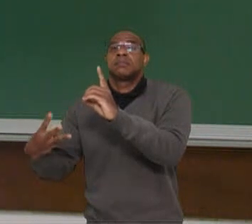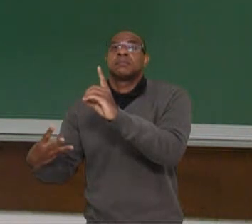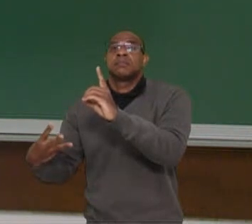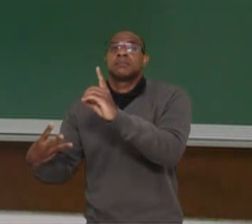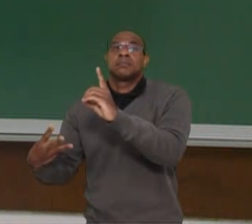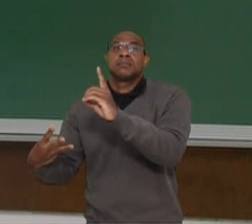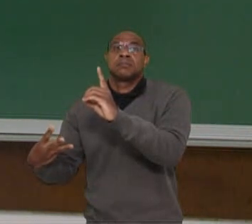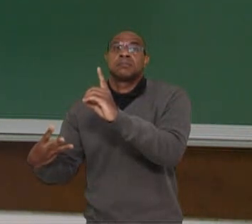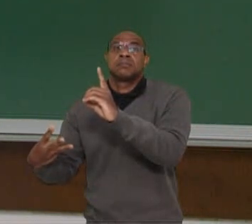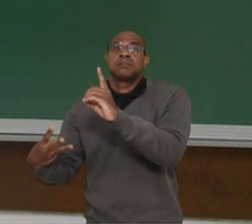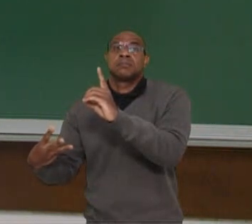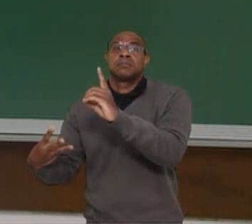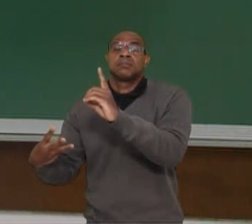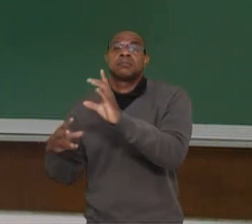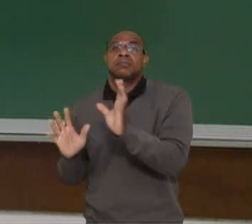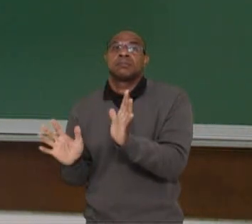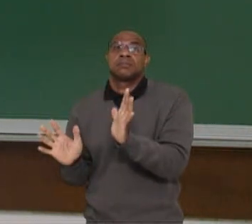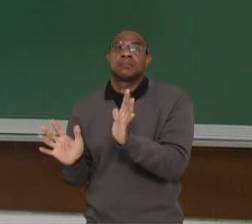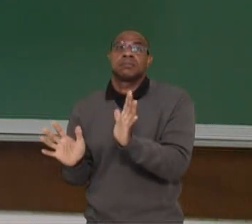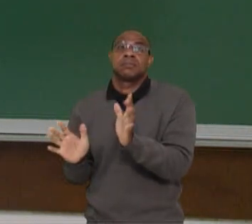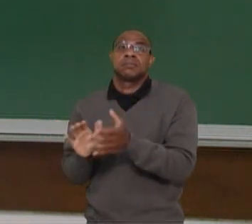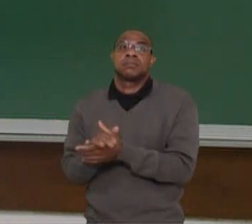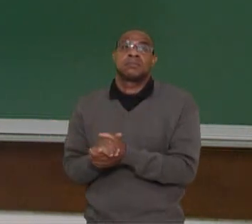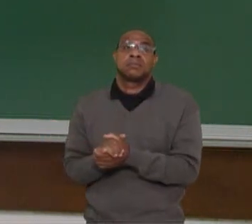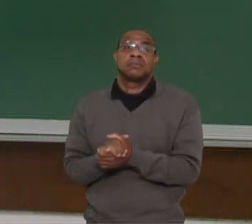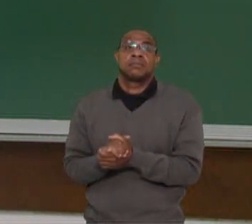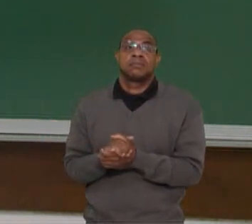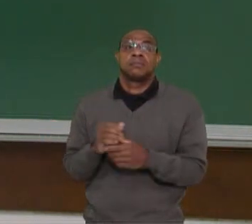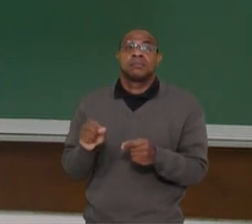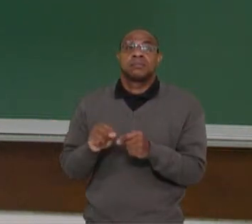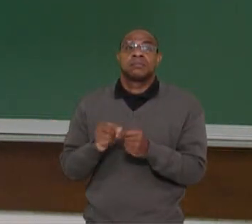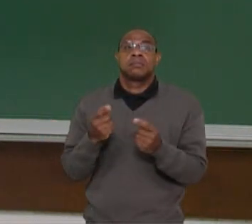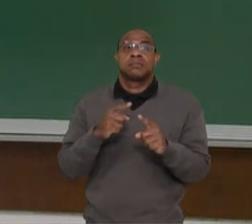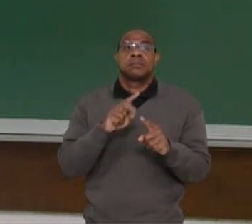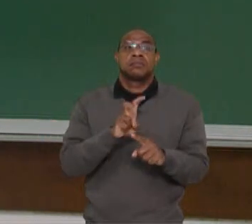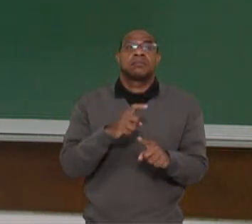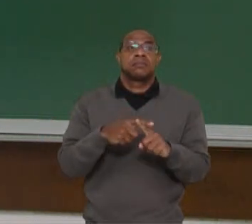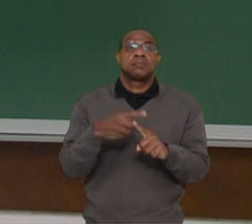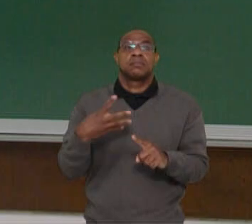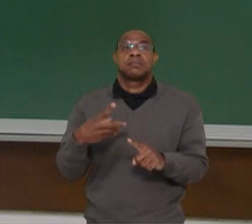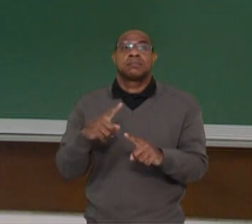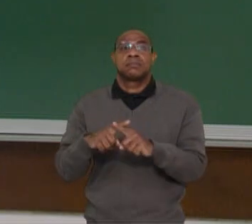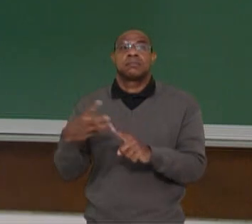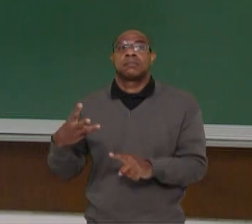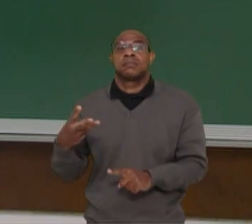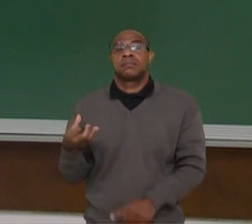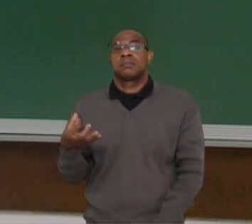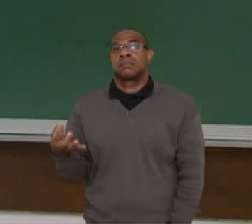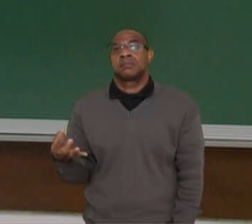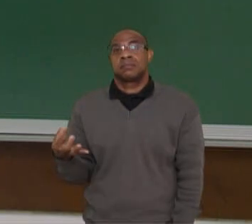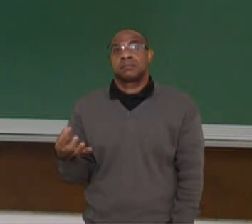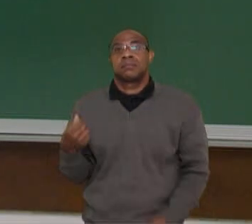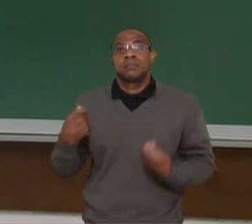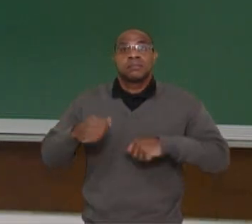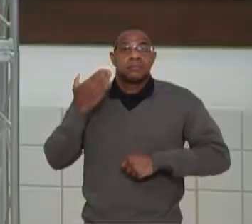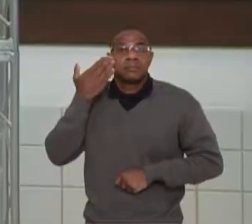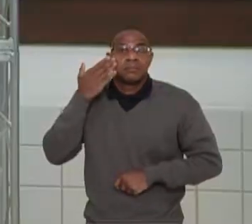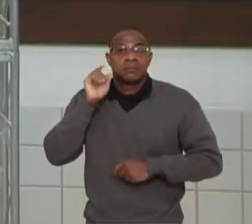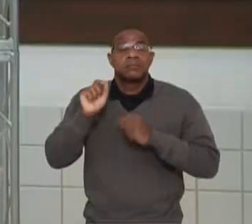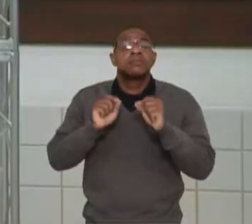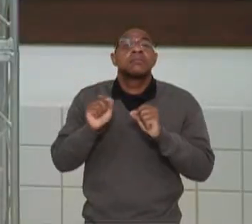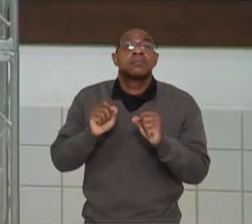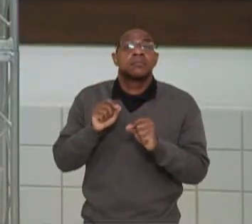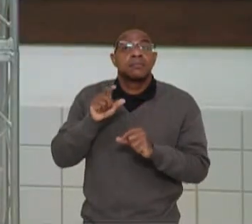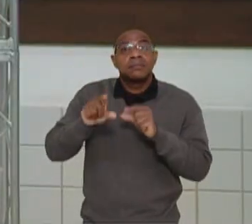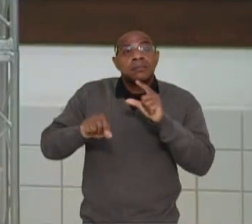escolhi. Aplicando o princípio multiplicativo, 5 vezes 4 vezes 3, 60. Certo? O que você precisa entender é o seguinte, que